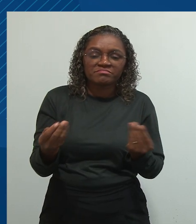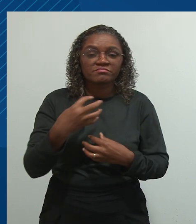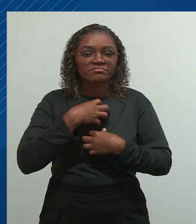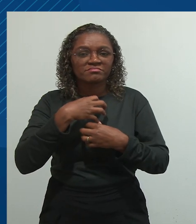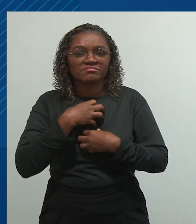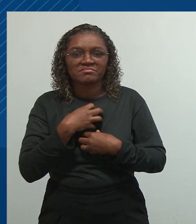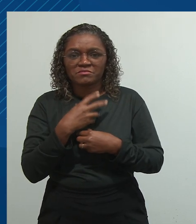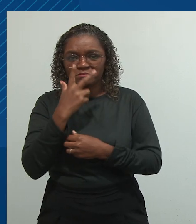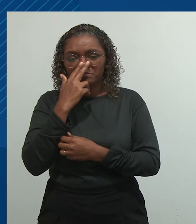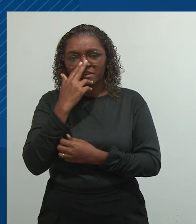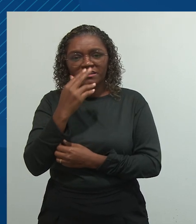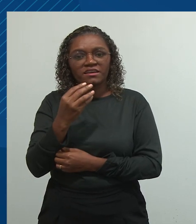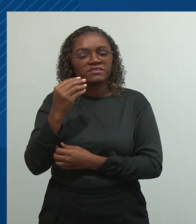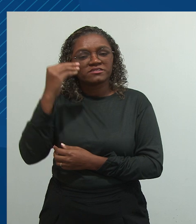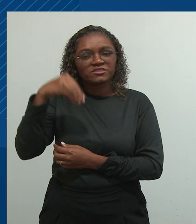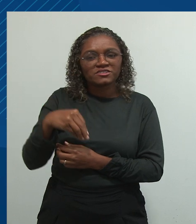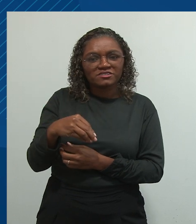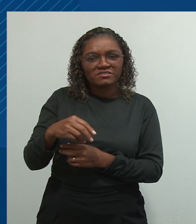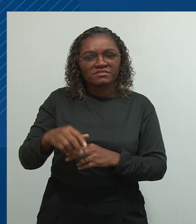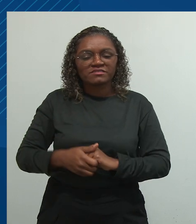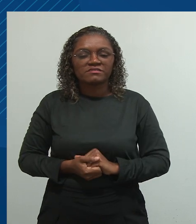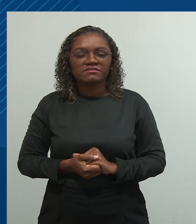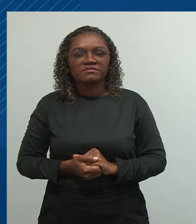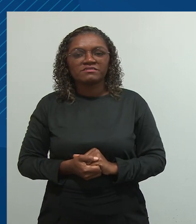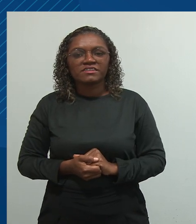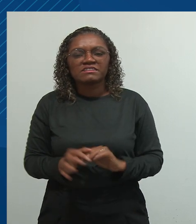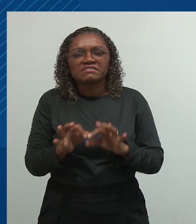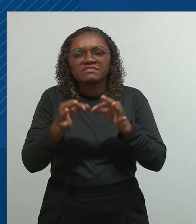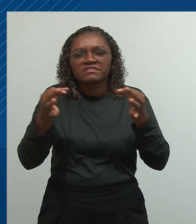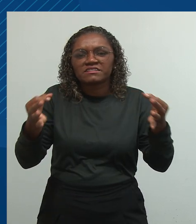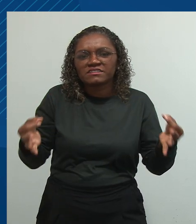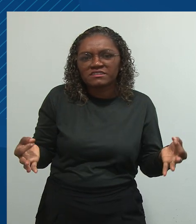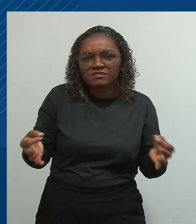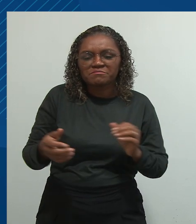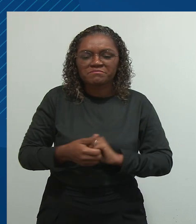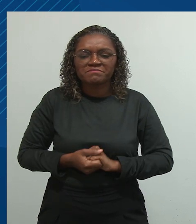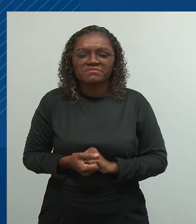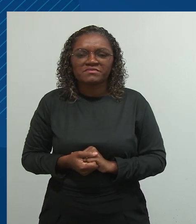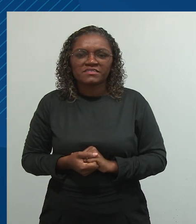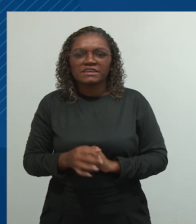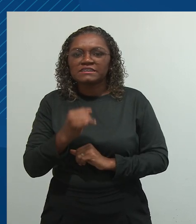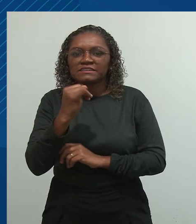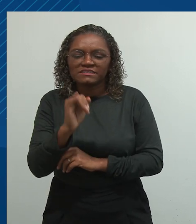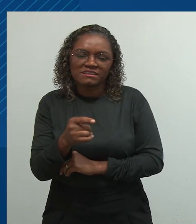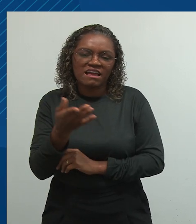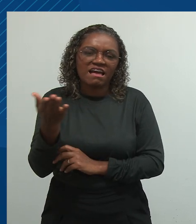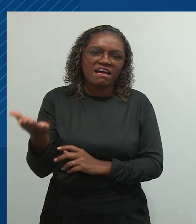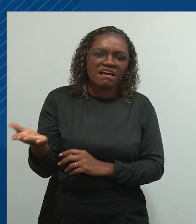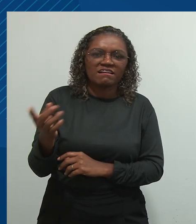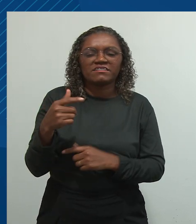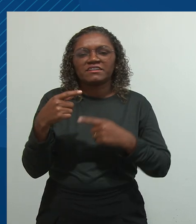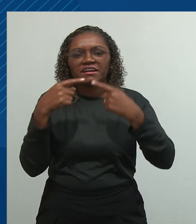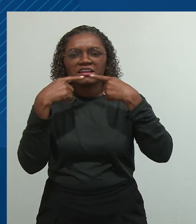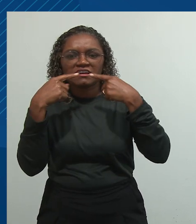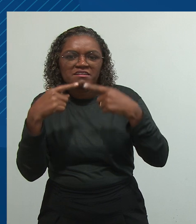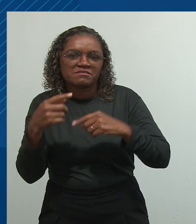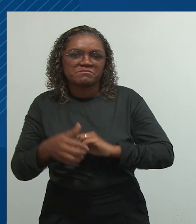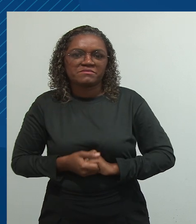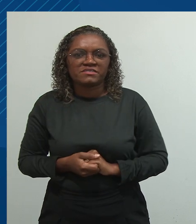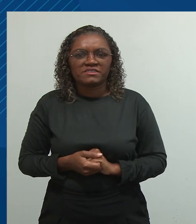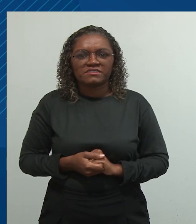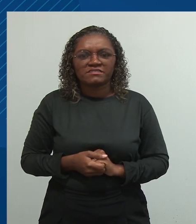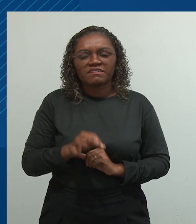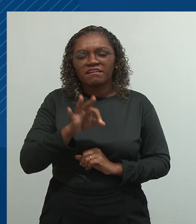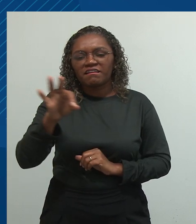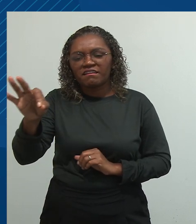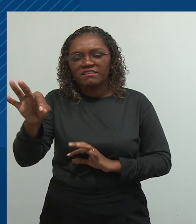lá ouvindo aquilo, voltou pra zaga. Nossa senhora, só esse cara, bicho, como ele é caneludo. Voltou pra lateral